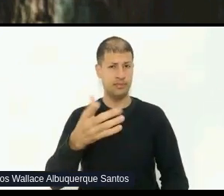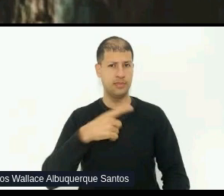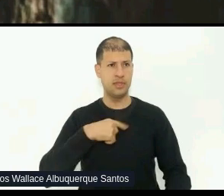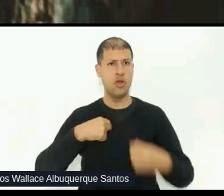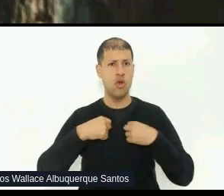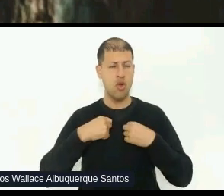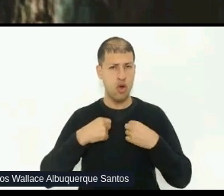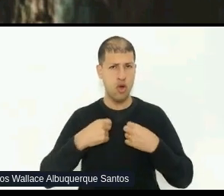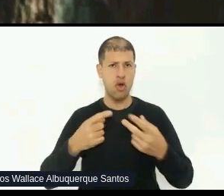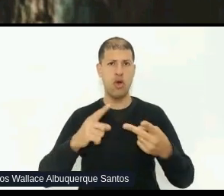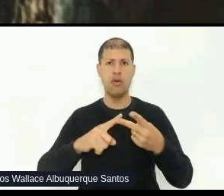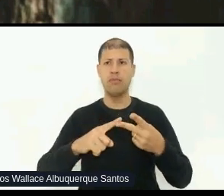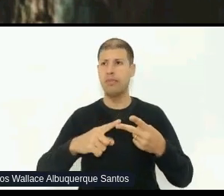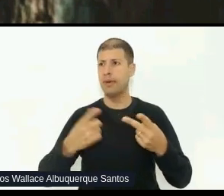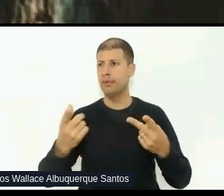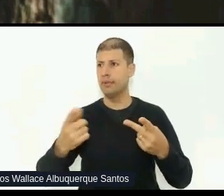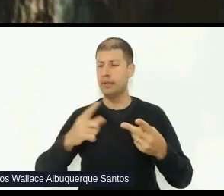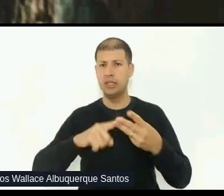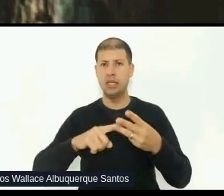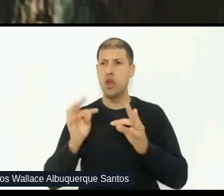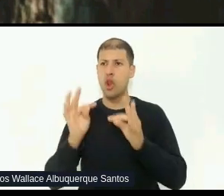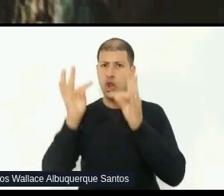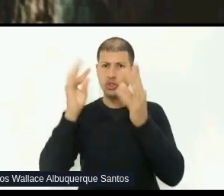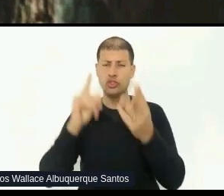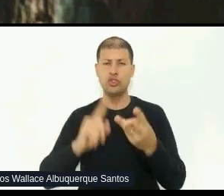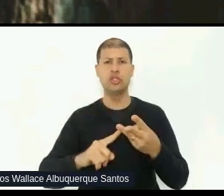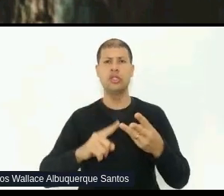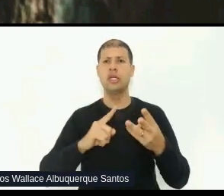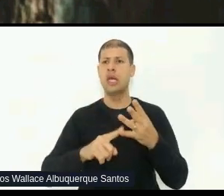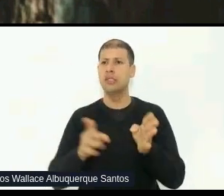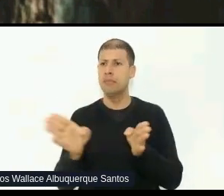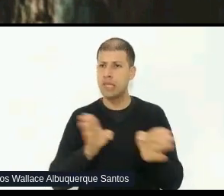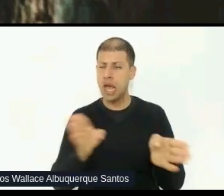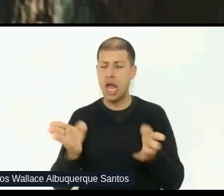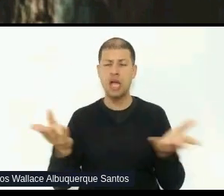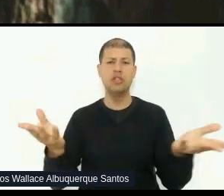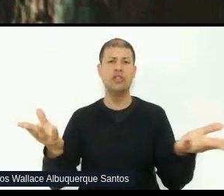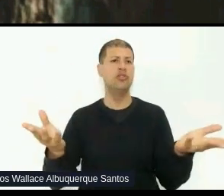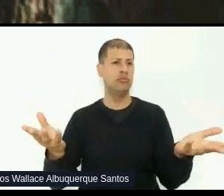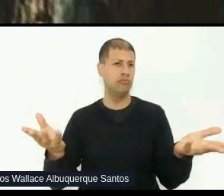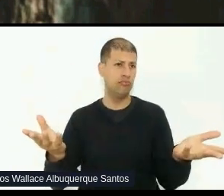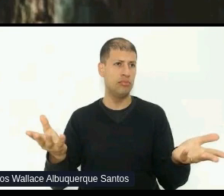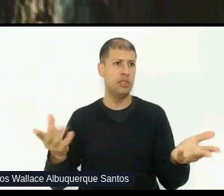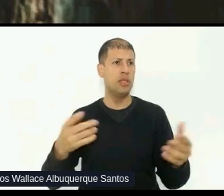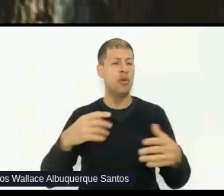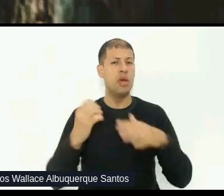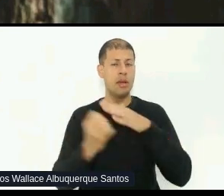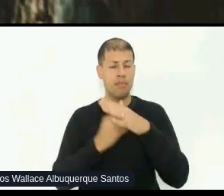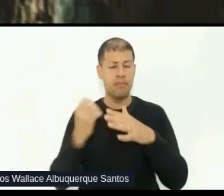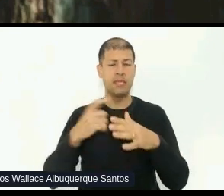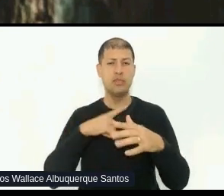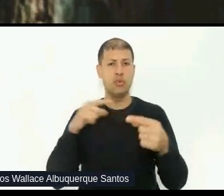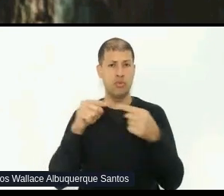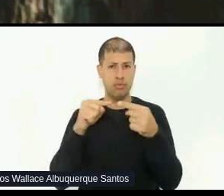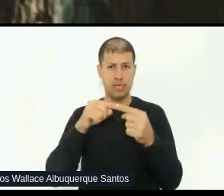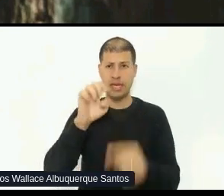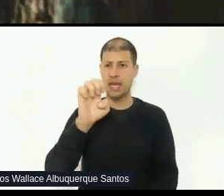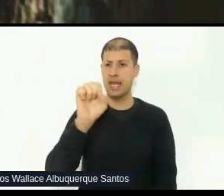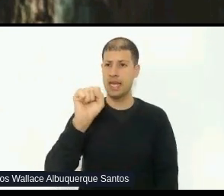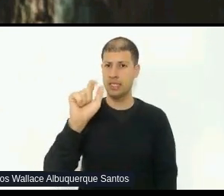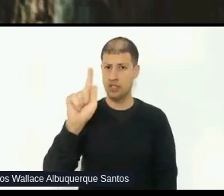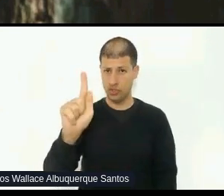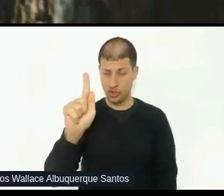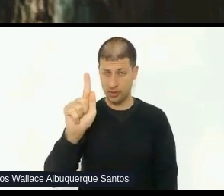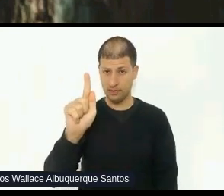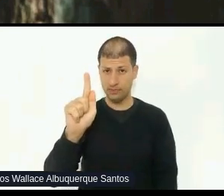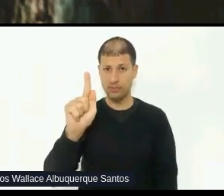no alimentar, seja no quesito tecnológico, seja no quesito acessibilidade. Tá? Então, empresas que estão vinculadas ao ESG, empresas que estão vinculadas